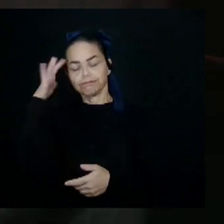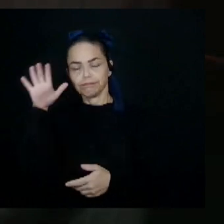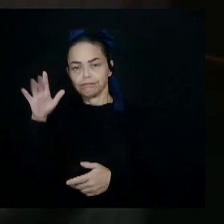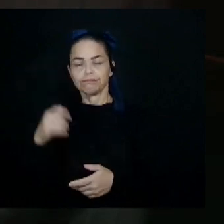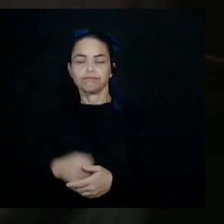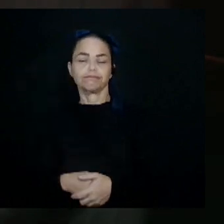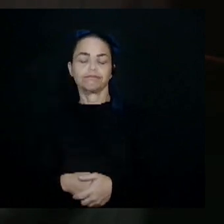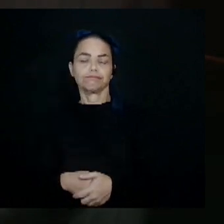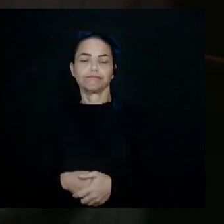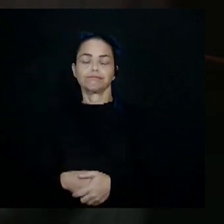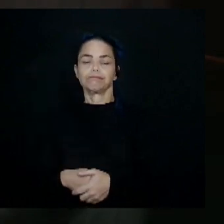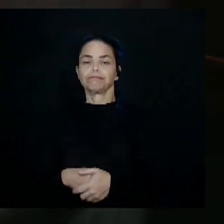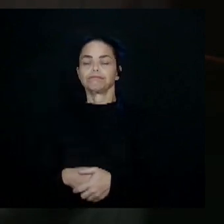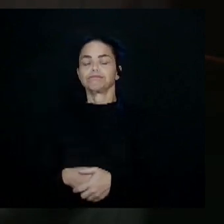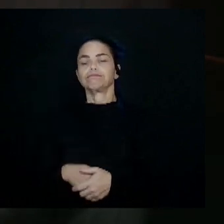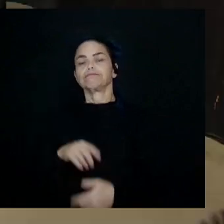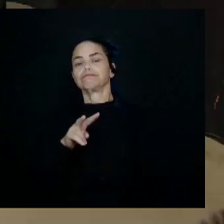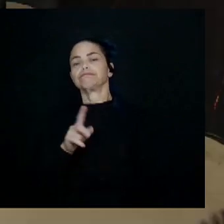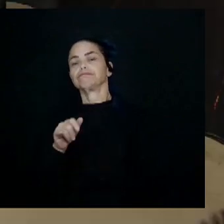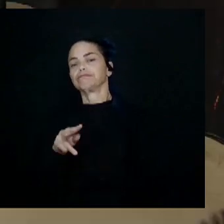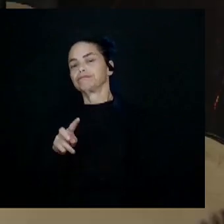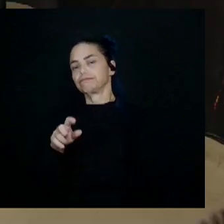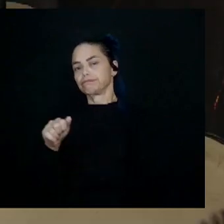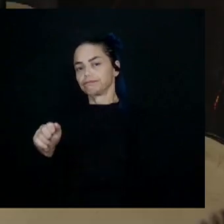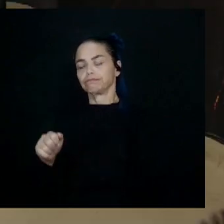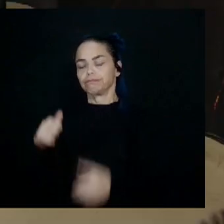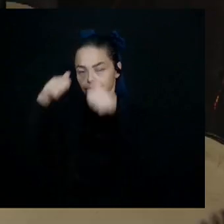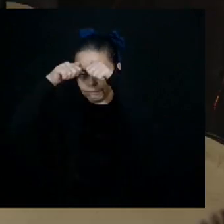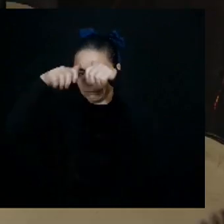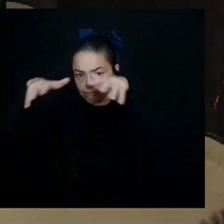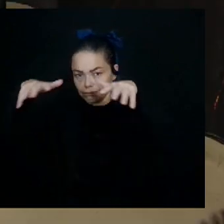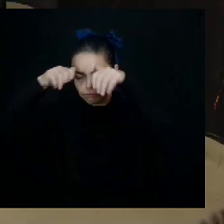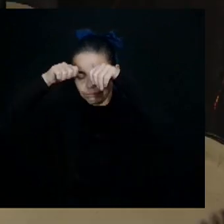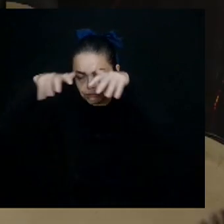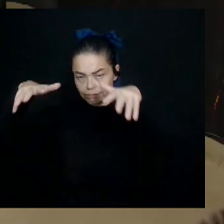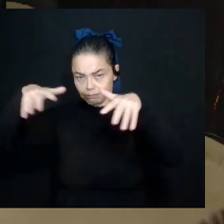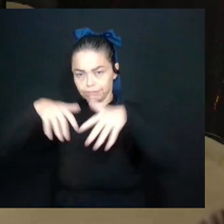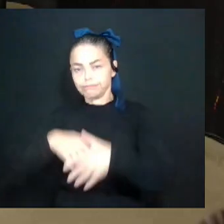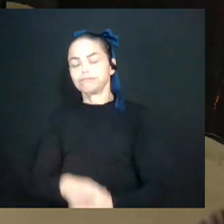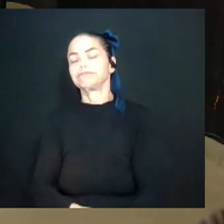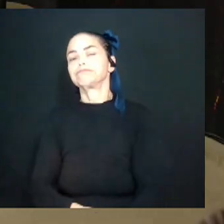Agora, Viviane, TEA, transtorno do espectro autista,